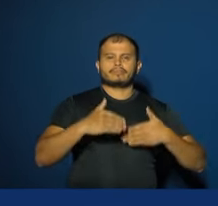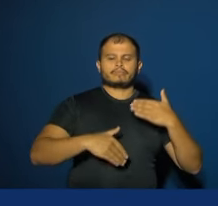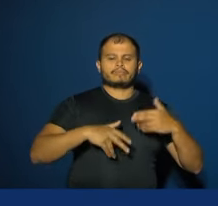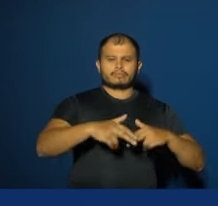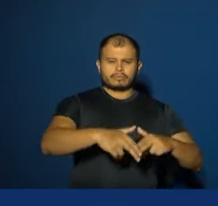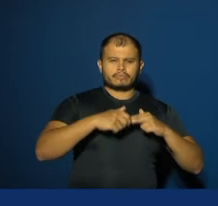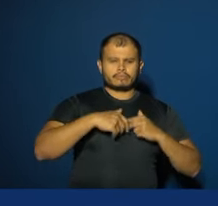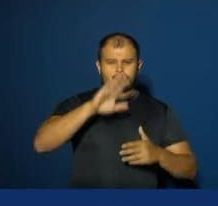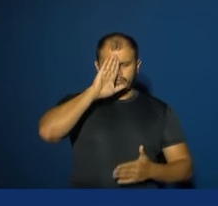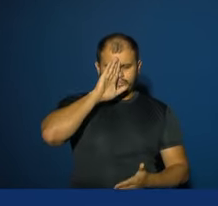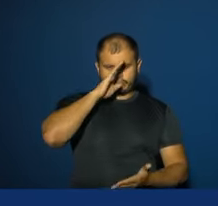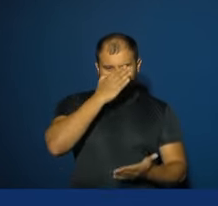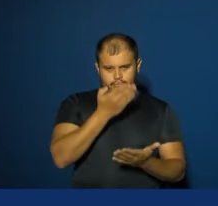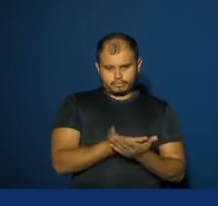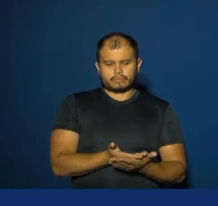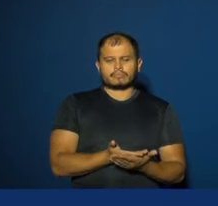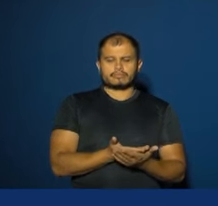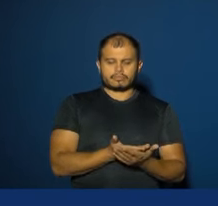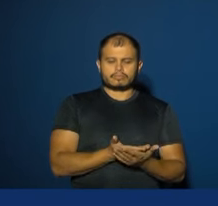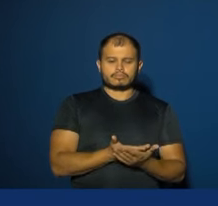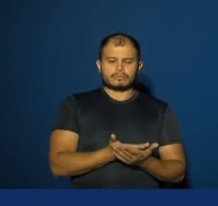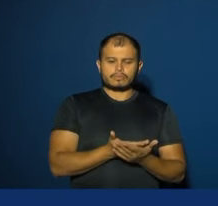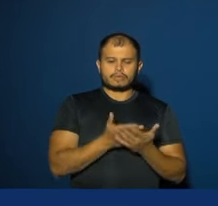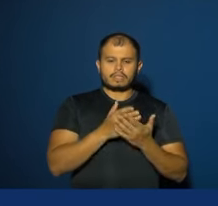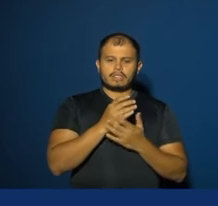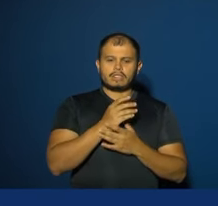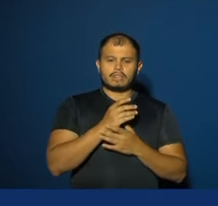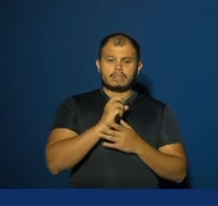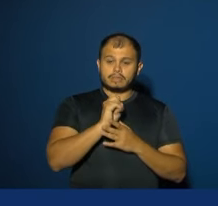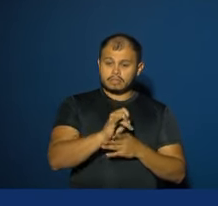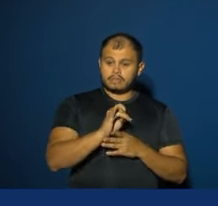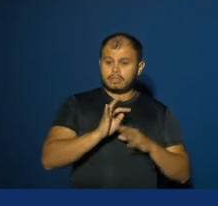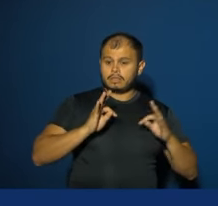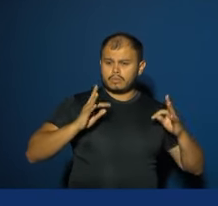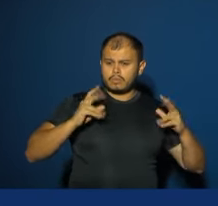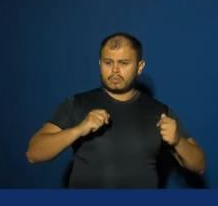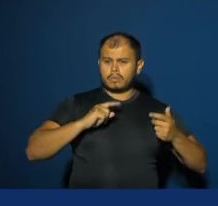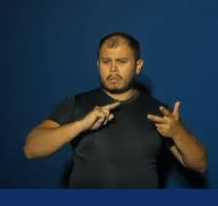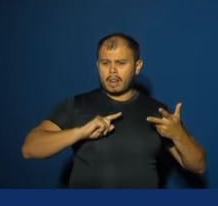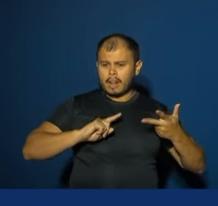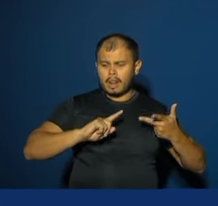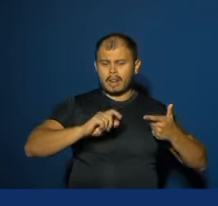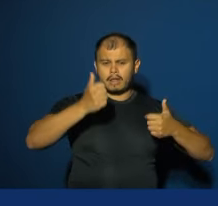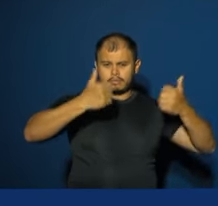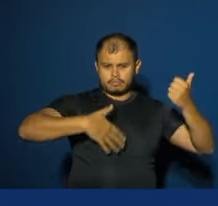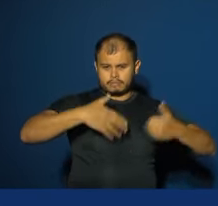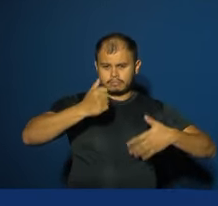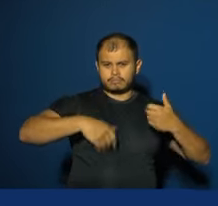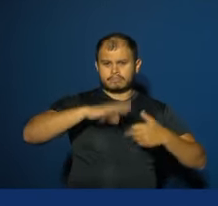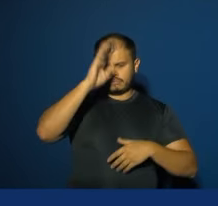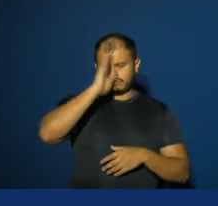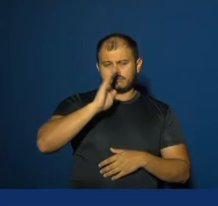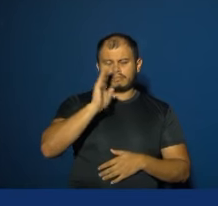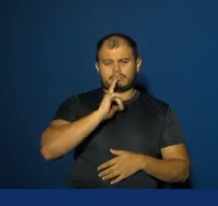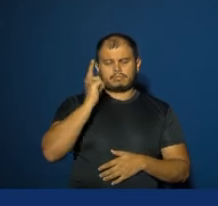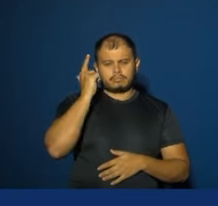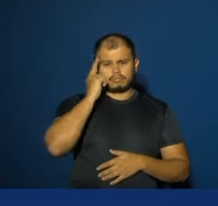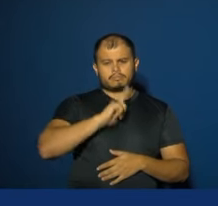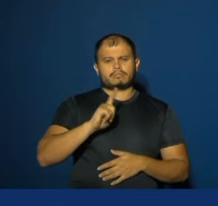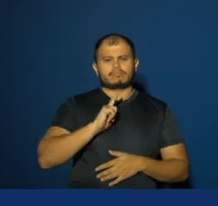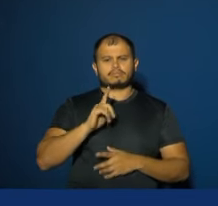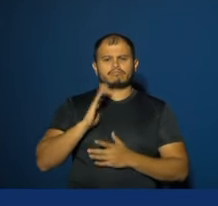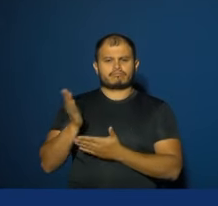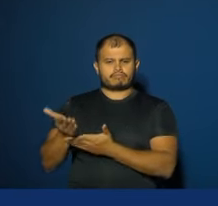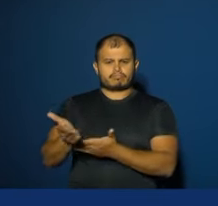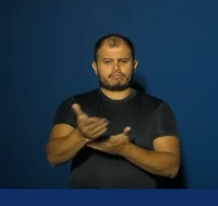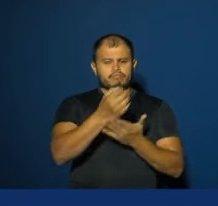acredito que eh Com todas essas colocações que fiz o Brasil tem muito a atrair e